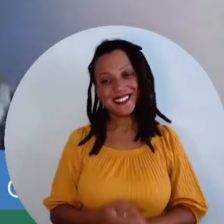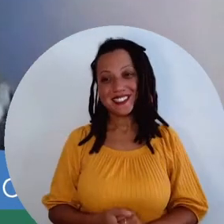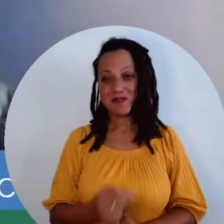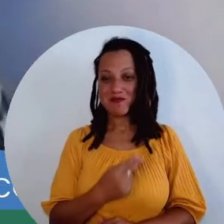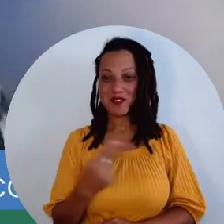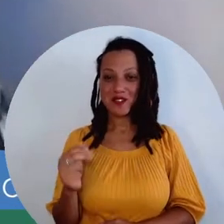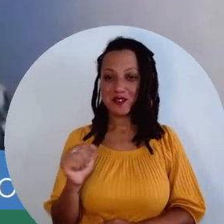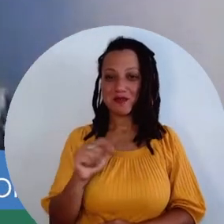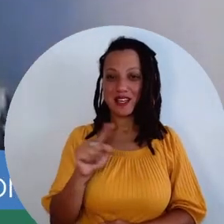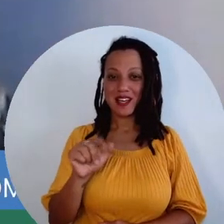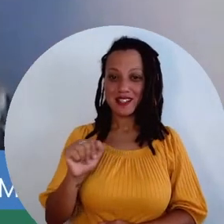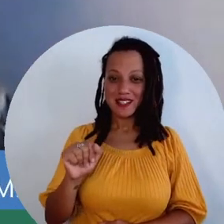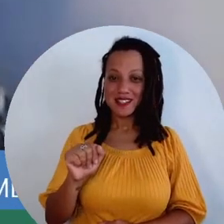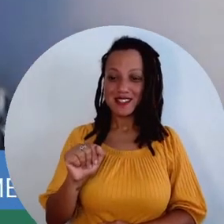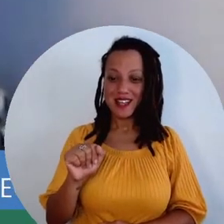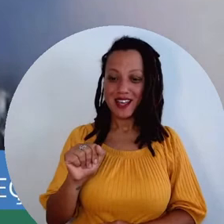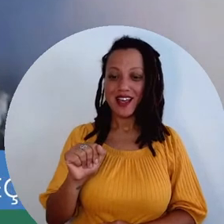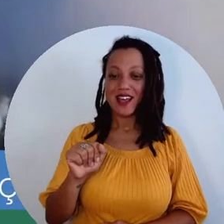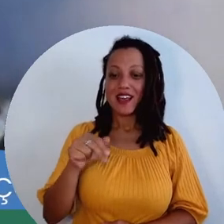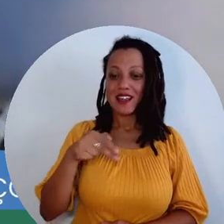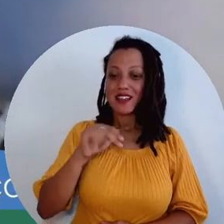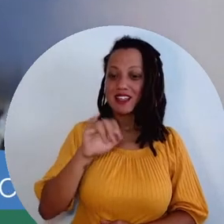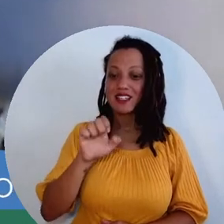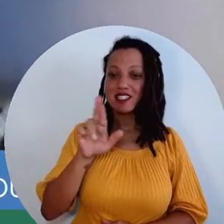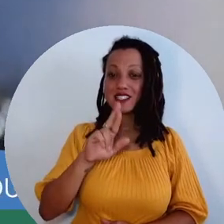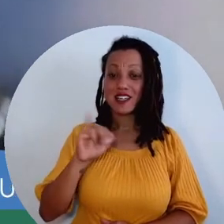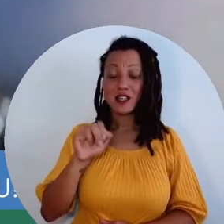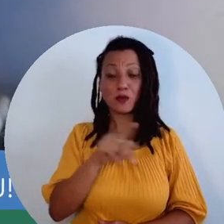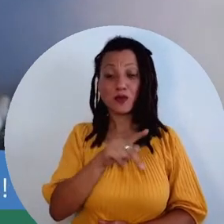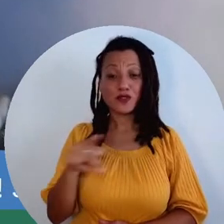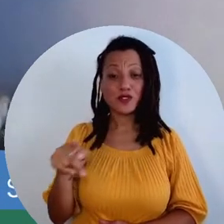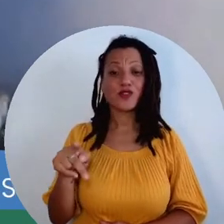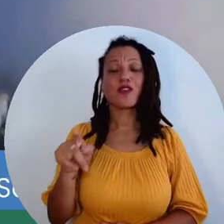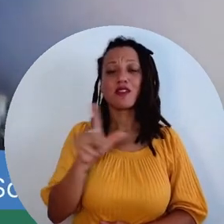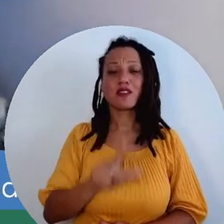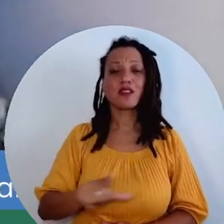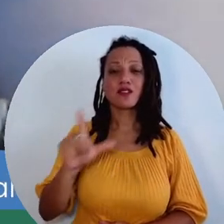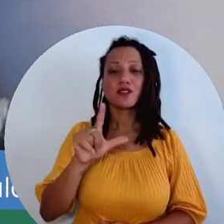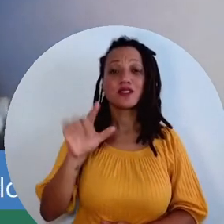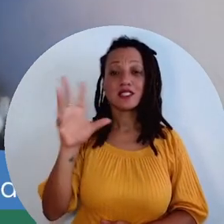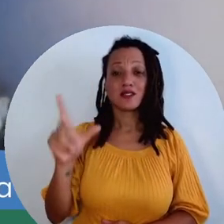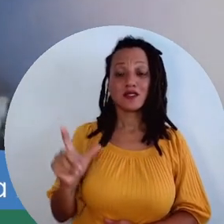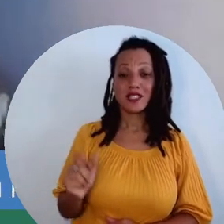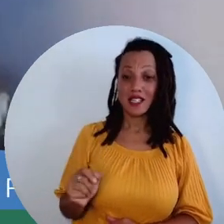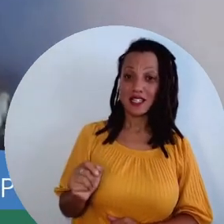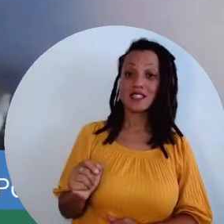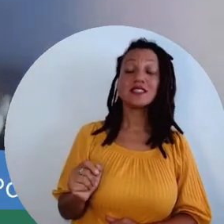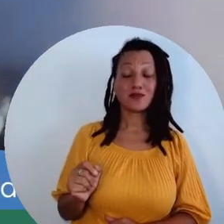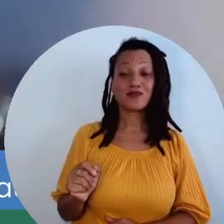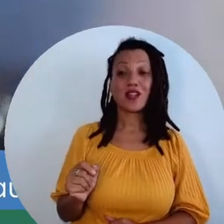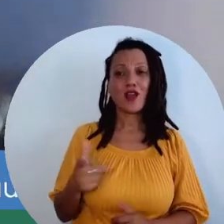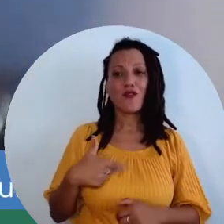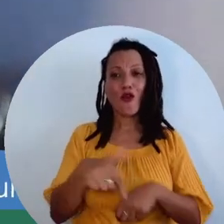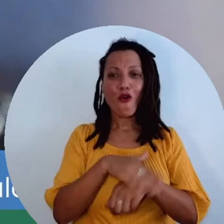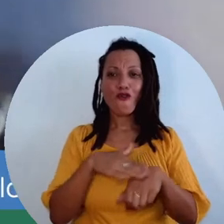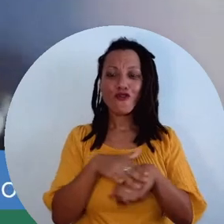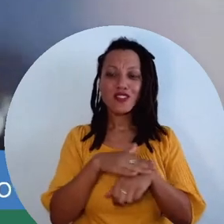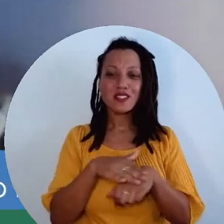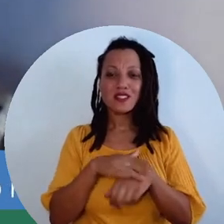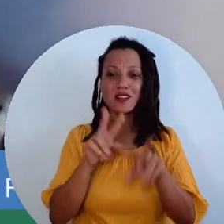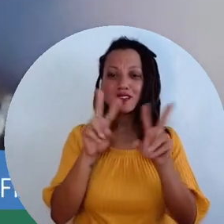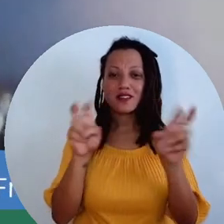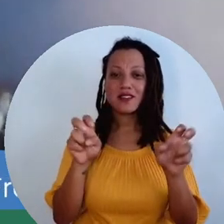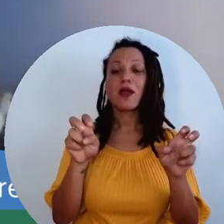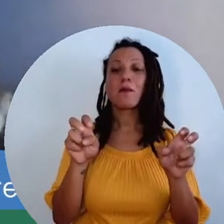Olá, eu sou Asin Jerry, professora doutora em literaturas africanas e vim aqui conversar com vocês um pouquinho sobre